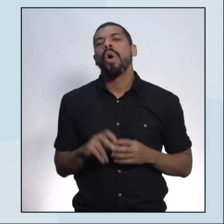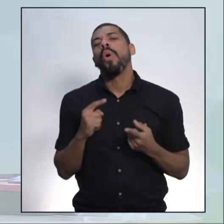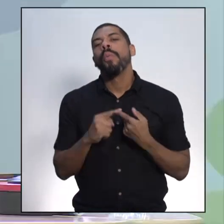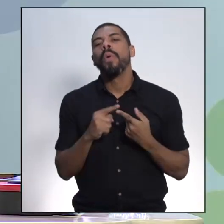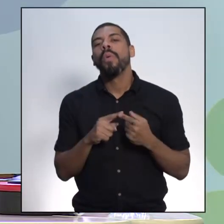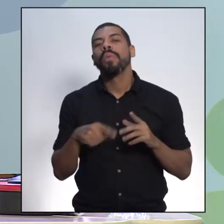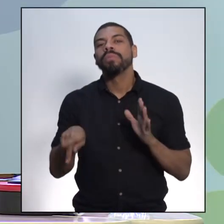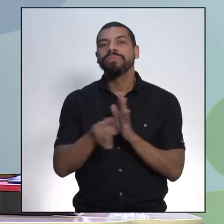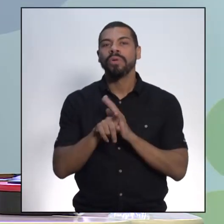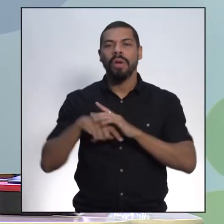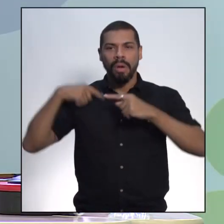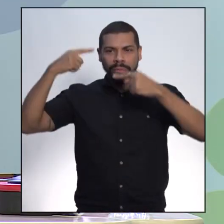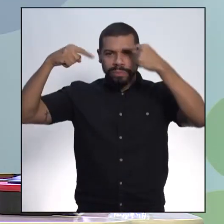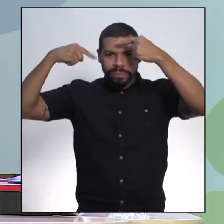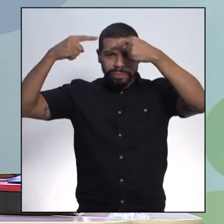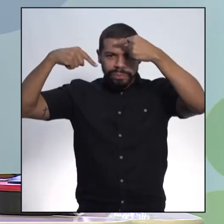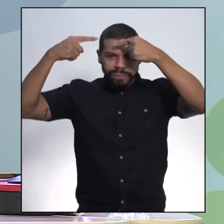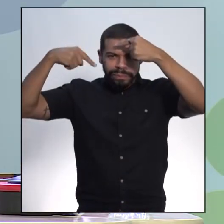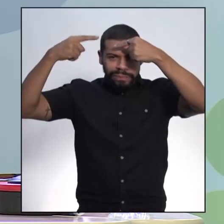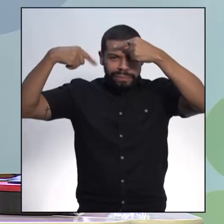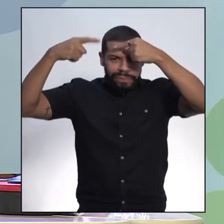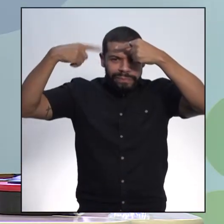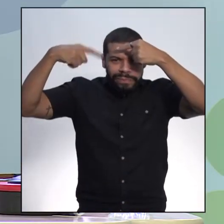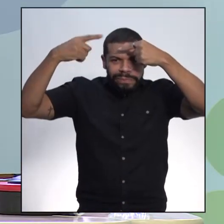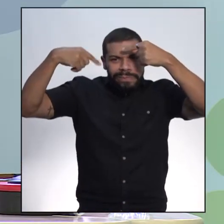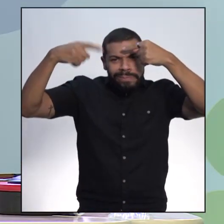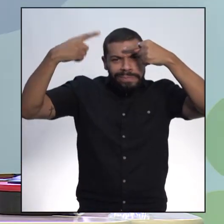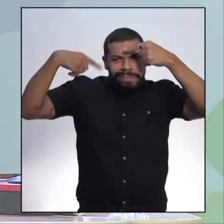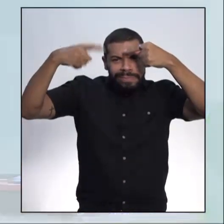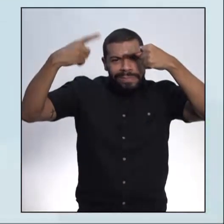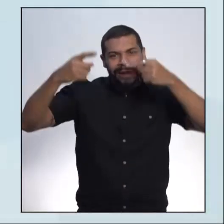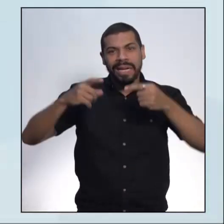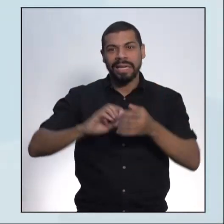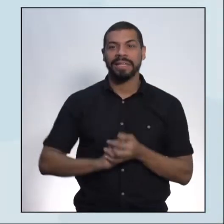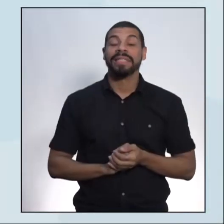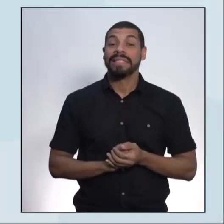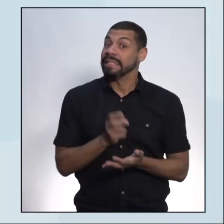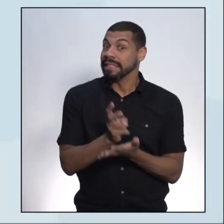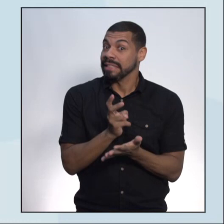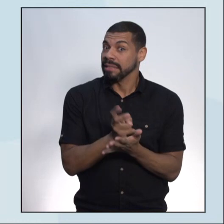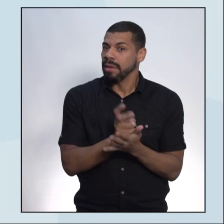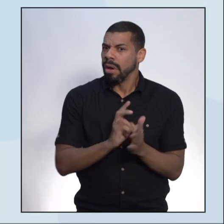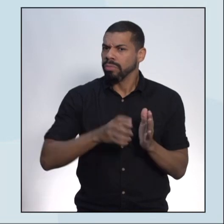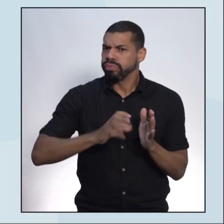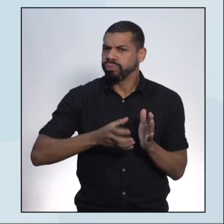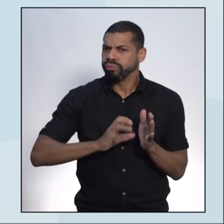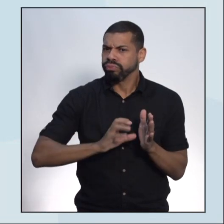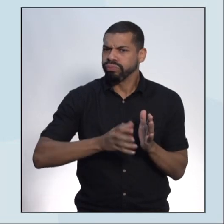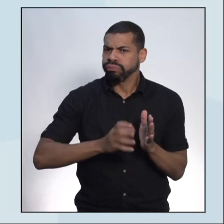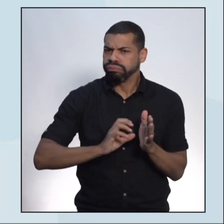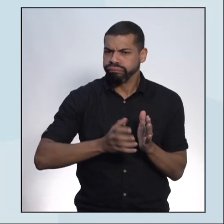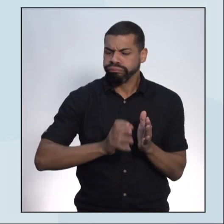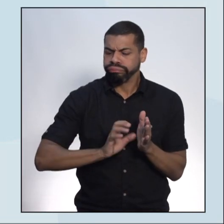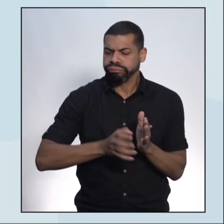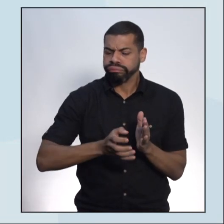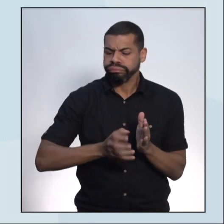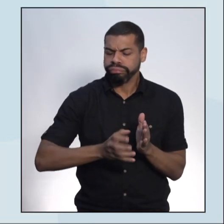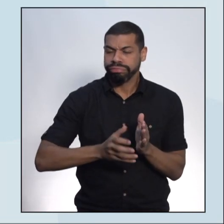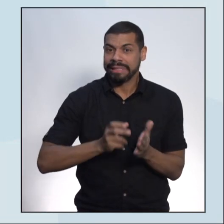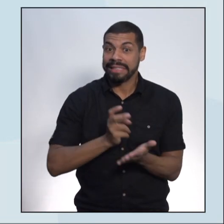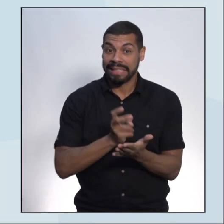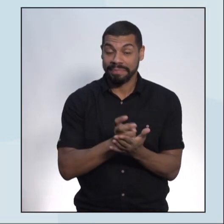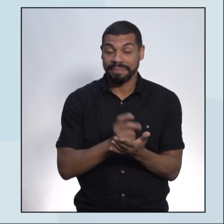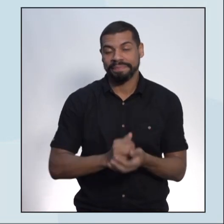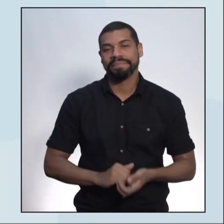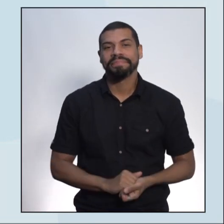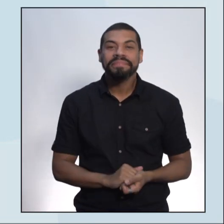é uma engrenagem maravilhosa, até hoje é um grande mistério, e é ele que vai comandar toda essa nossa criatividade.